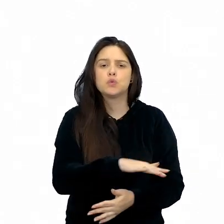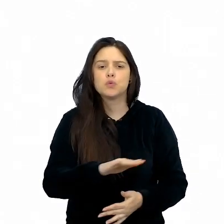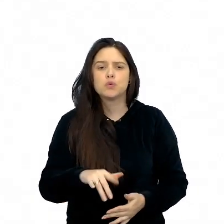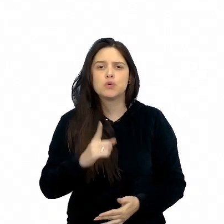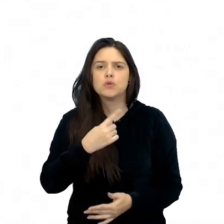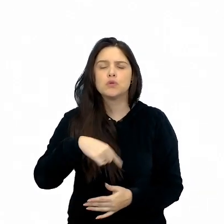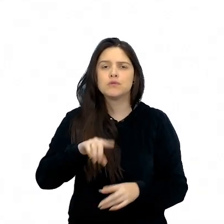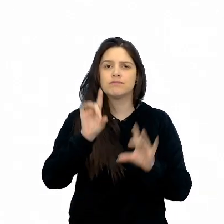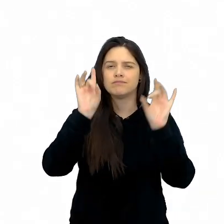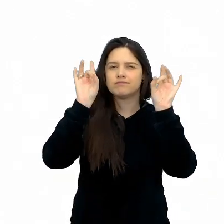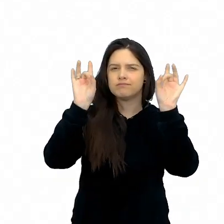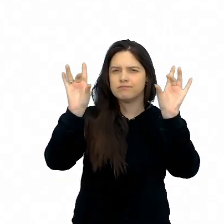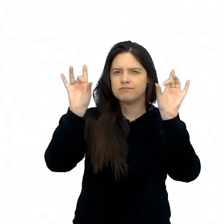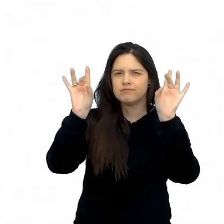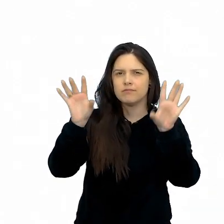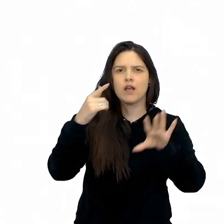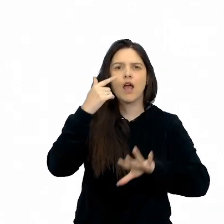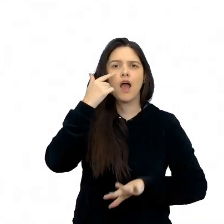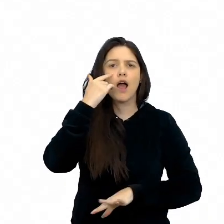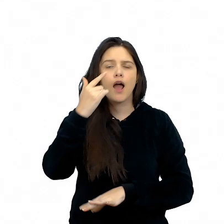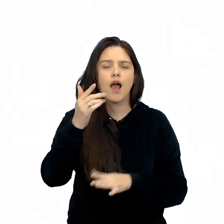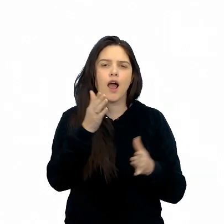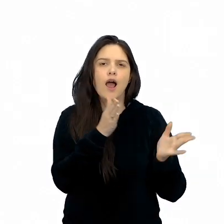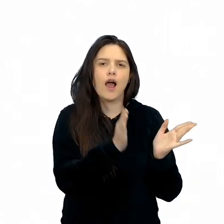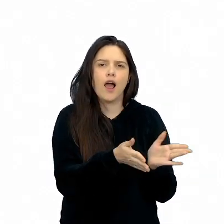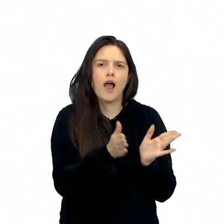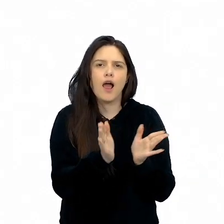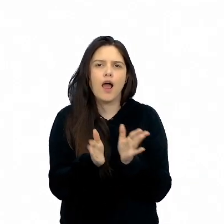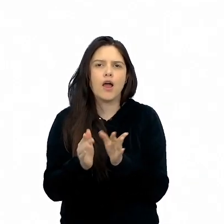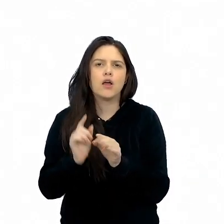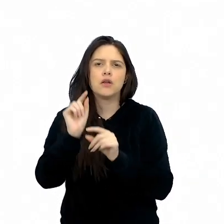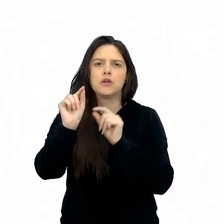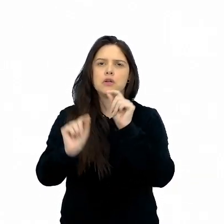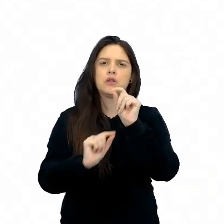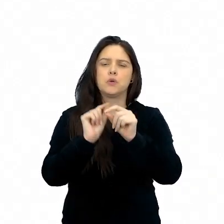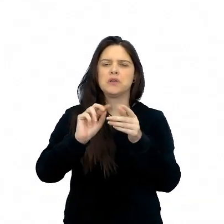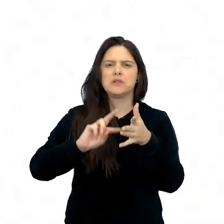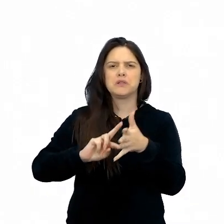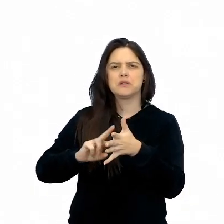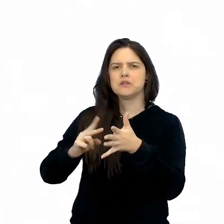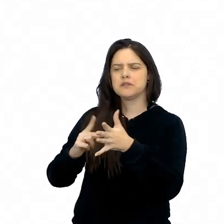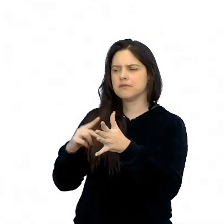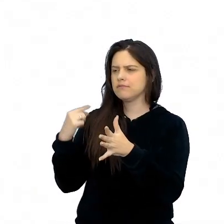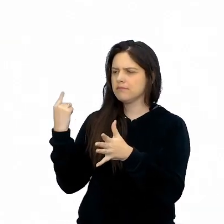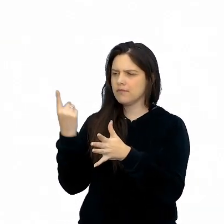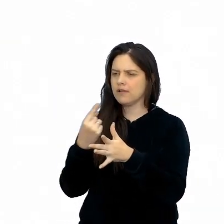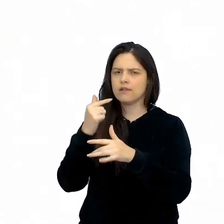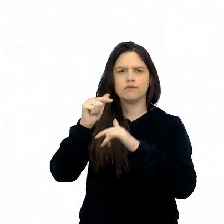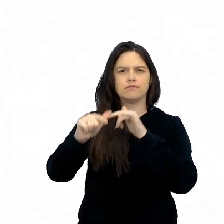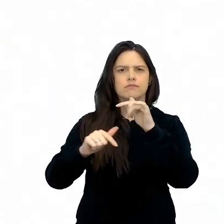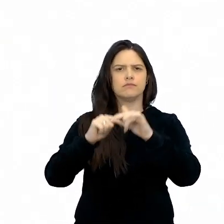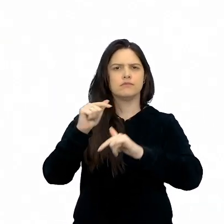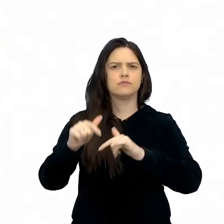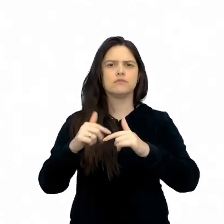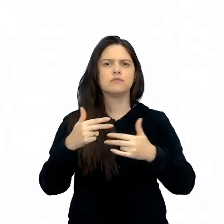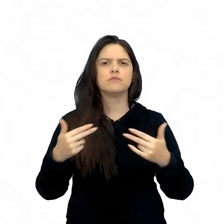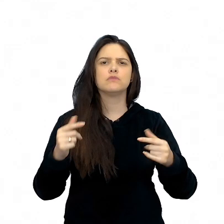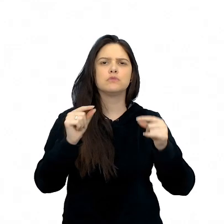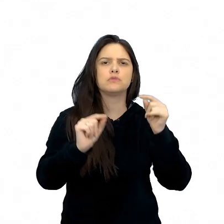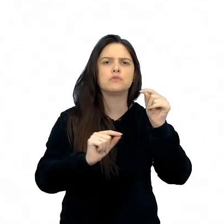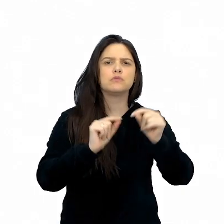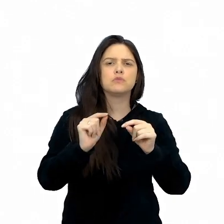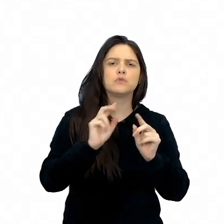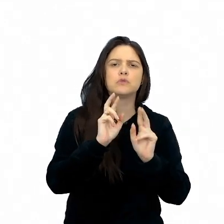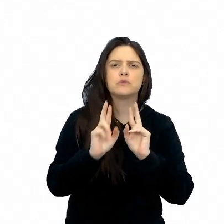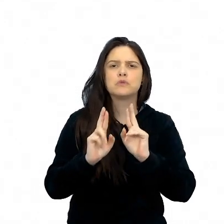conhecimento especializado, o que a gente vai separar para vocês? O que isso significa para nós quando a gente trabalha com isso, né? Como que a gente se